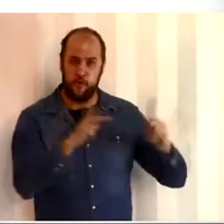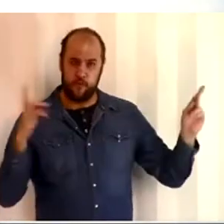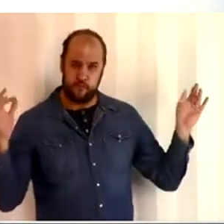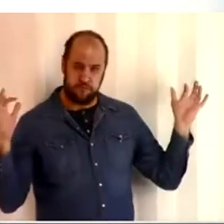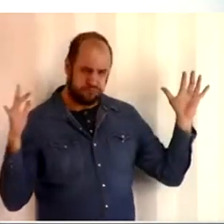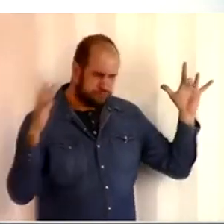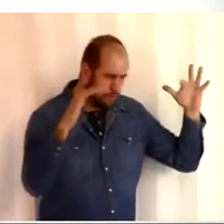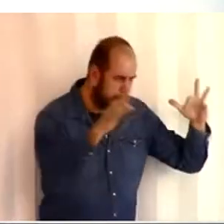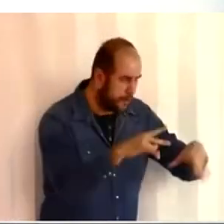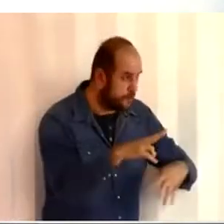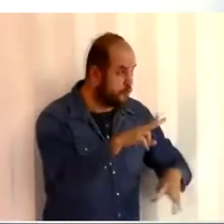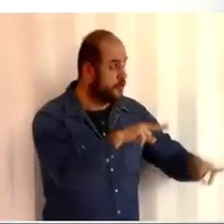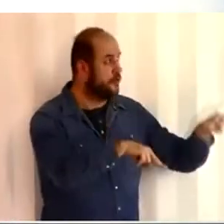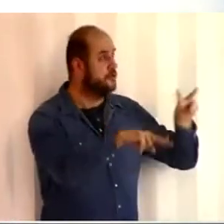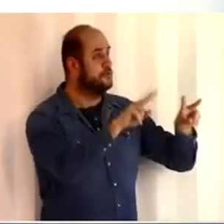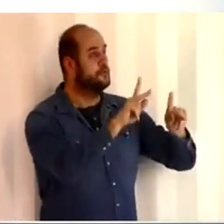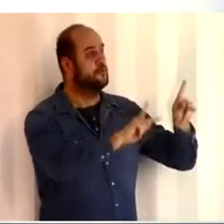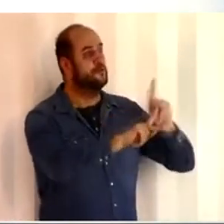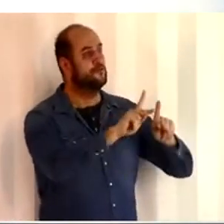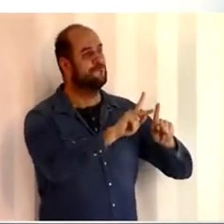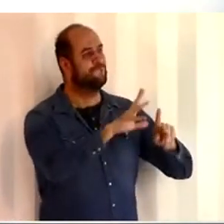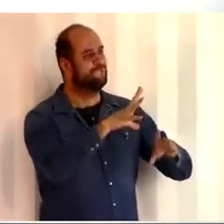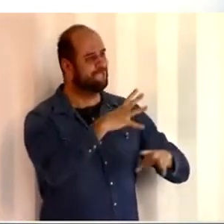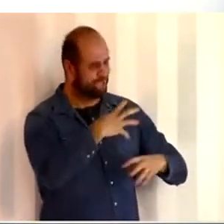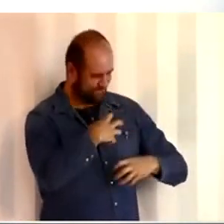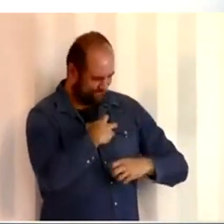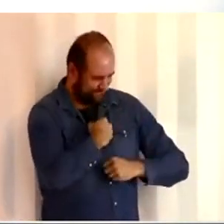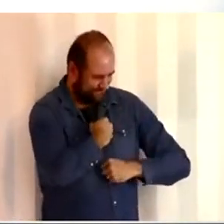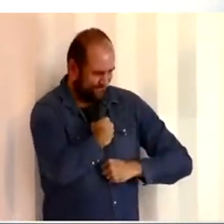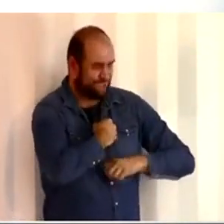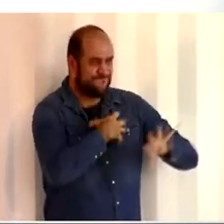do nosso bondoso Salvador, ele se compadeceu.